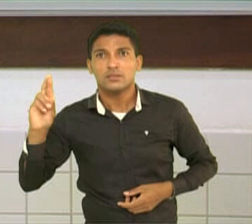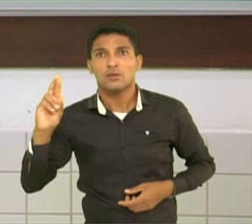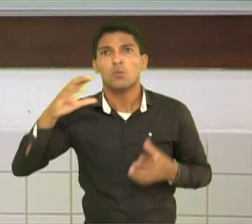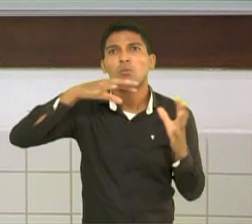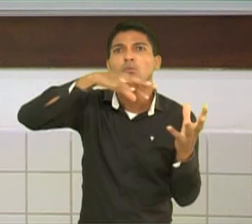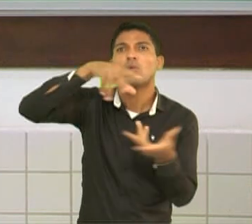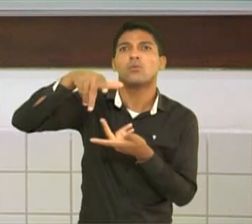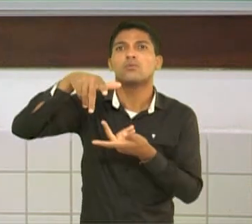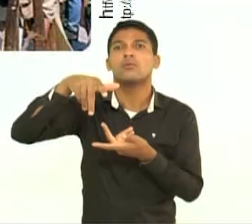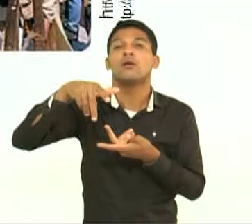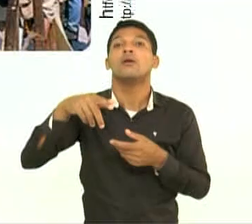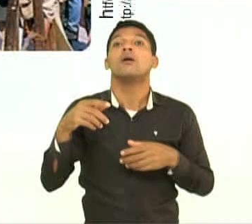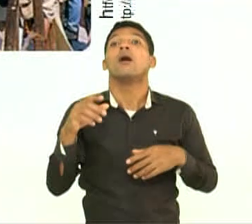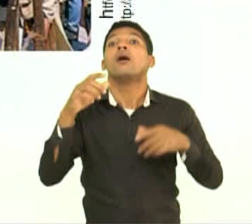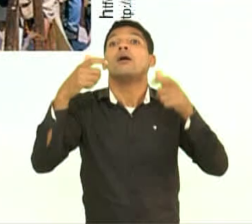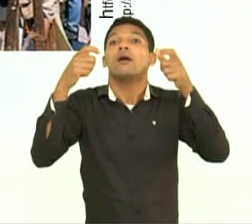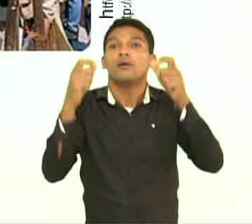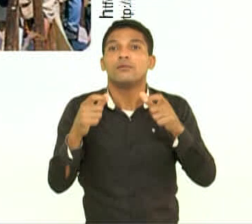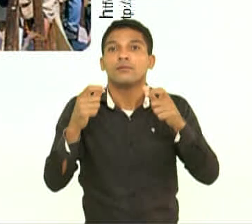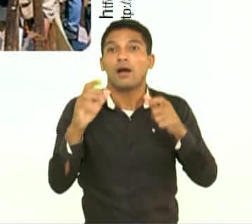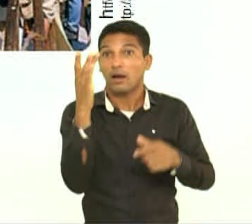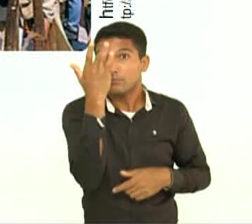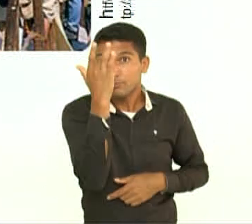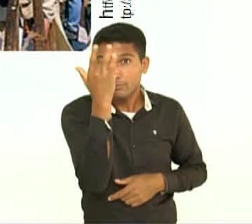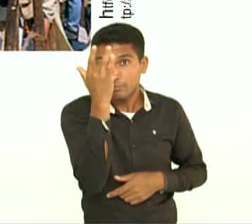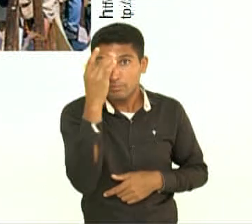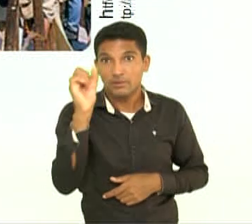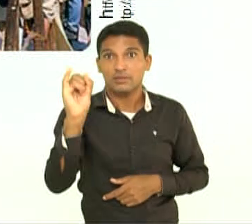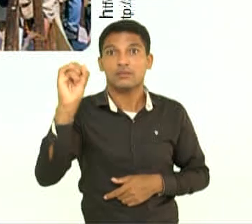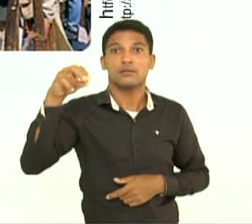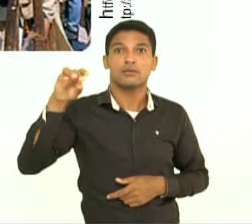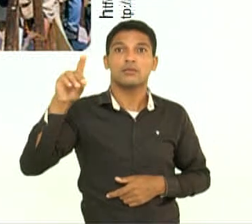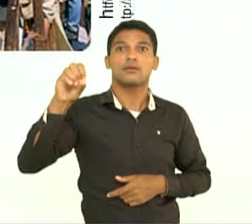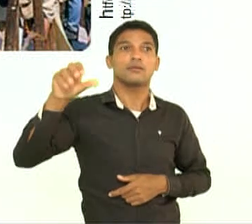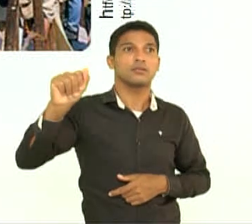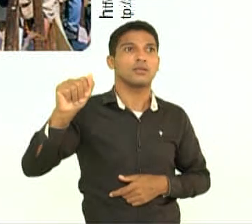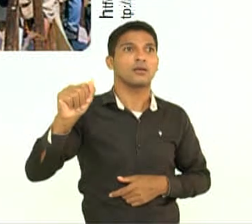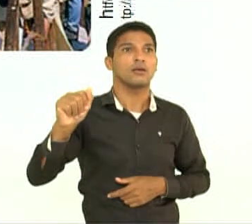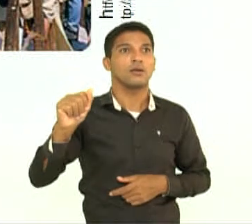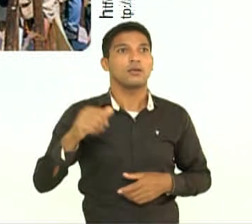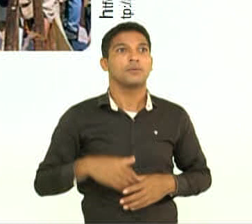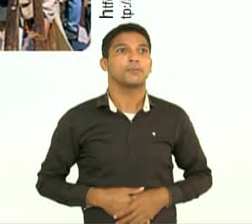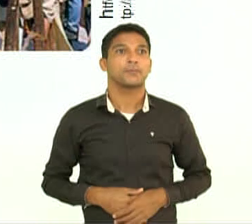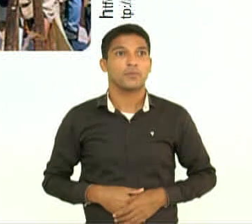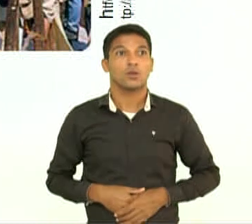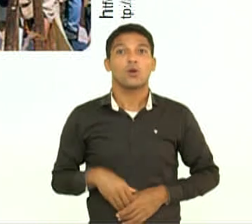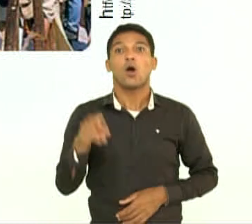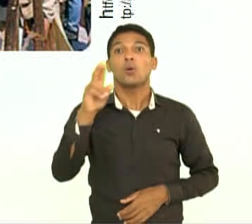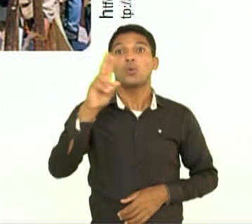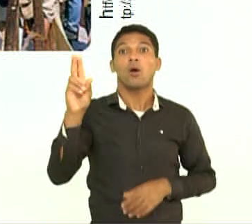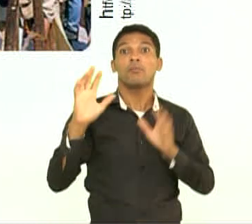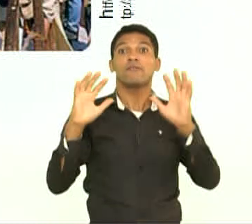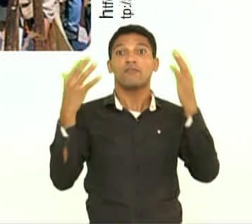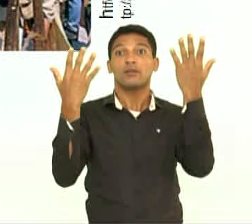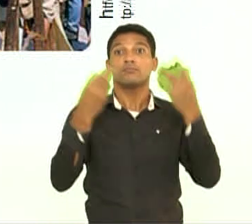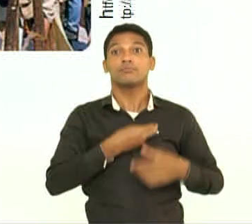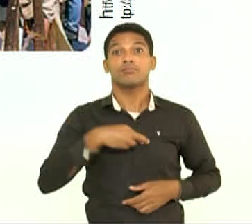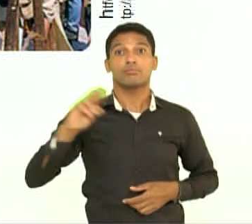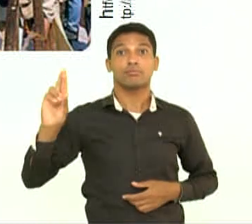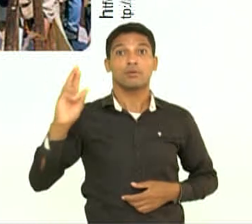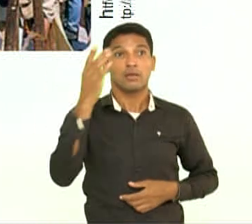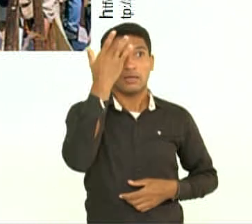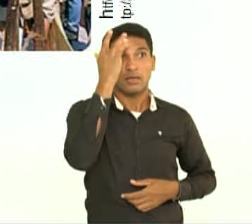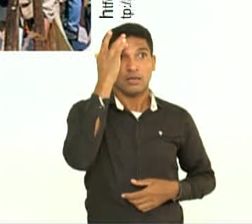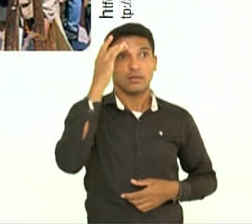Índia? Sim. E é chamado de Kumbh Mela. A cada 2 anos acontece a festa sagrada